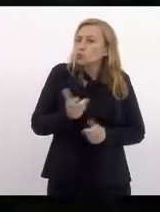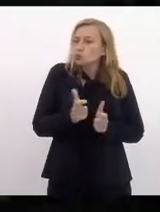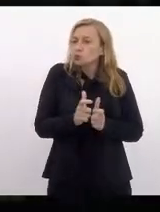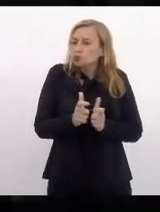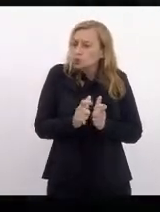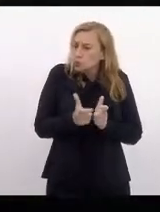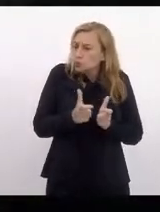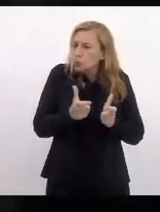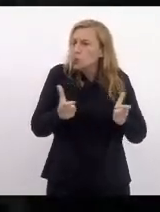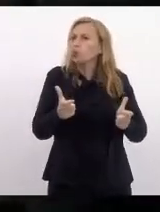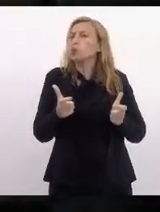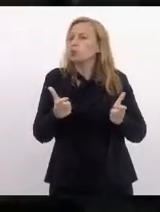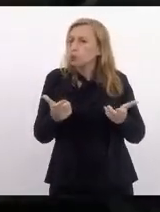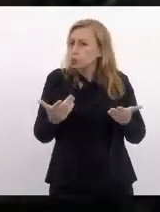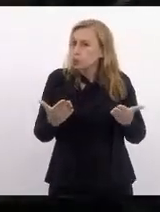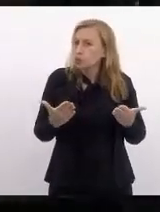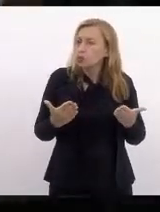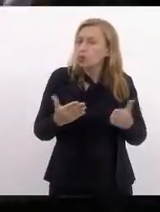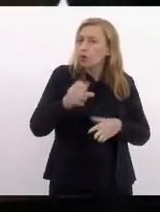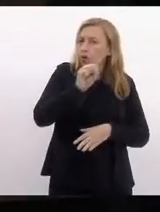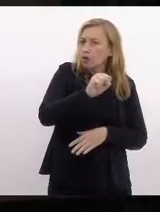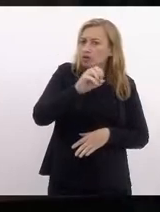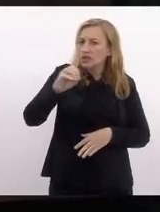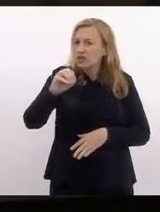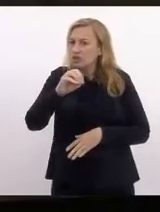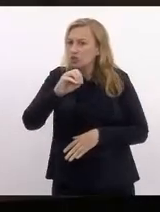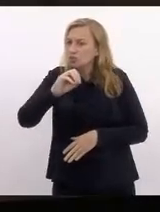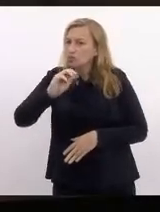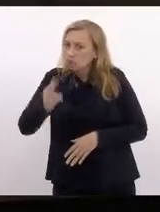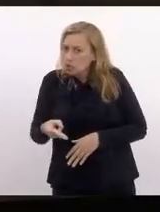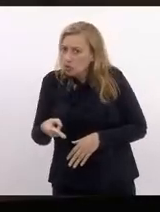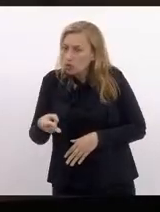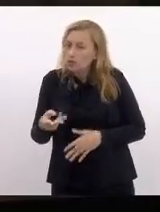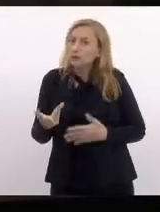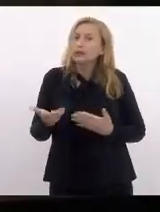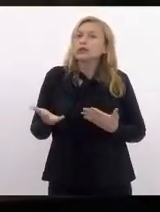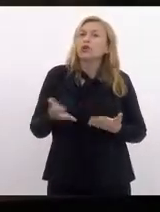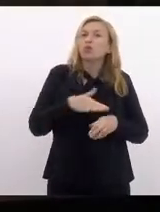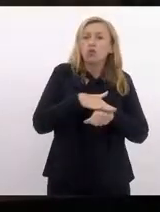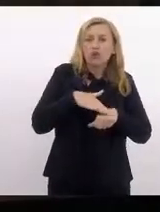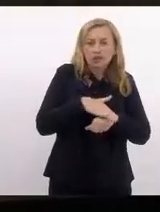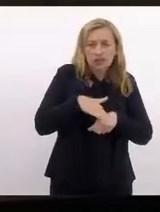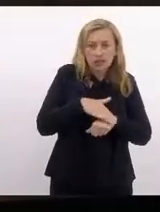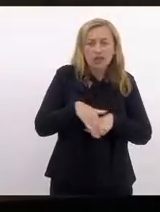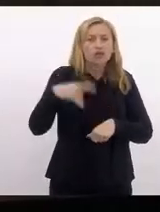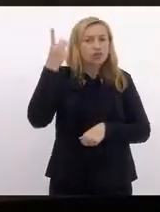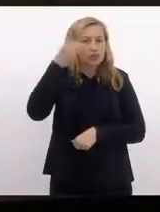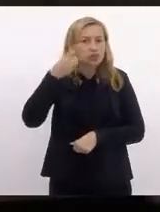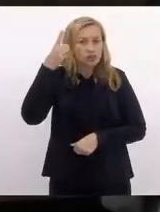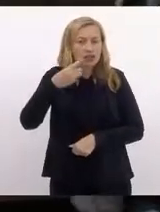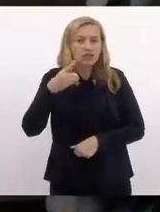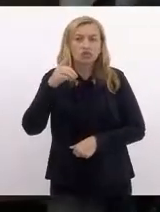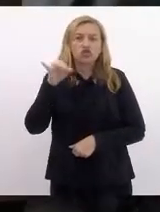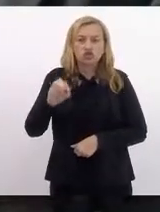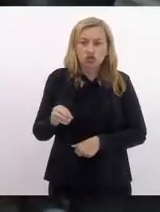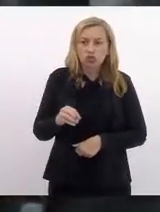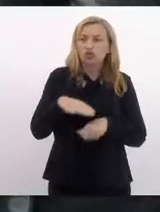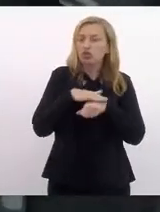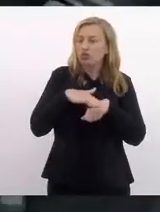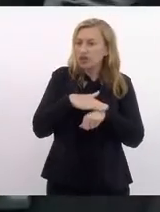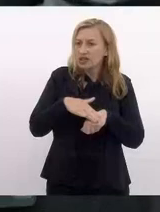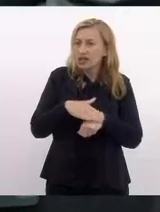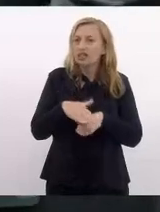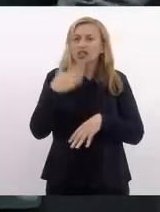grande para perpassa um 800 milhões Oi e eu conversei muito com deputado Marcelo do seu dia a gente tem